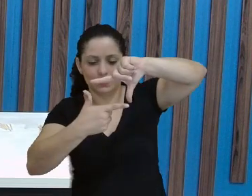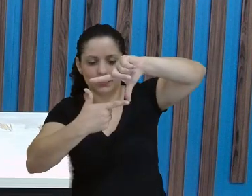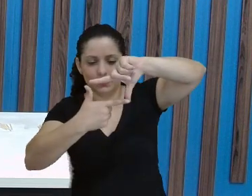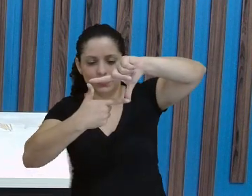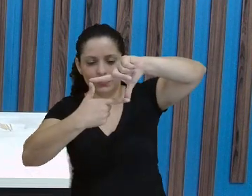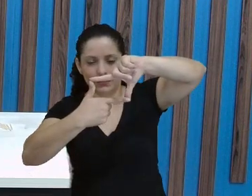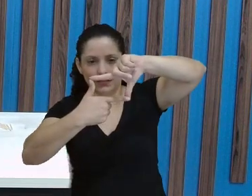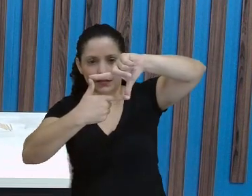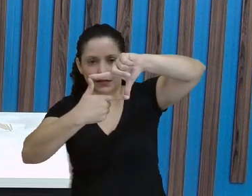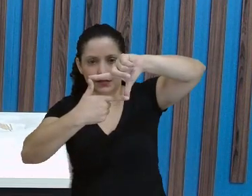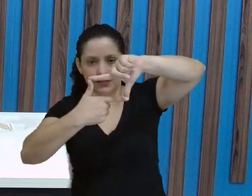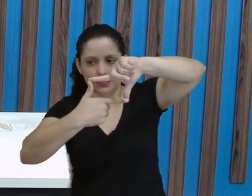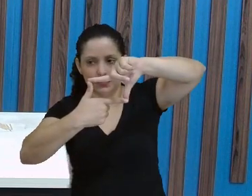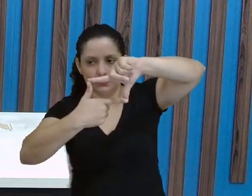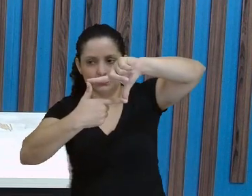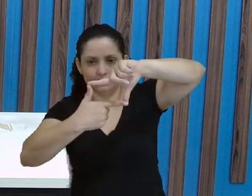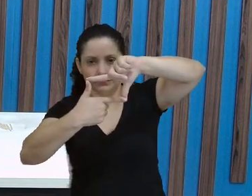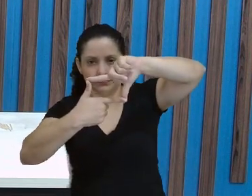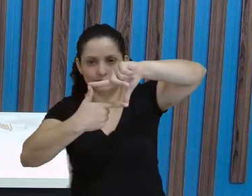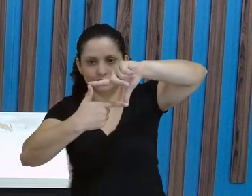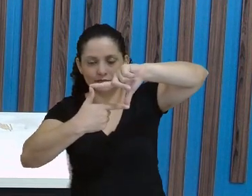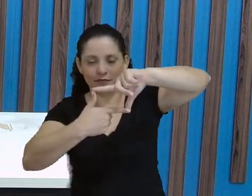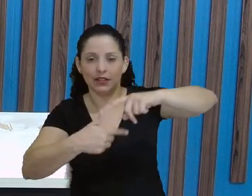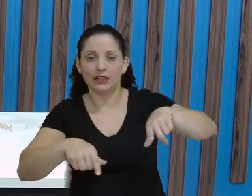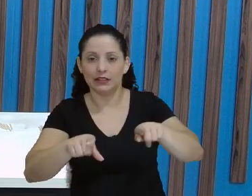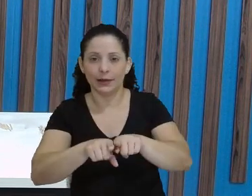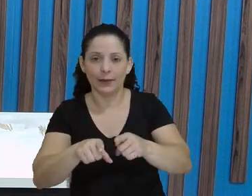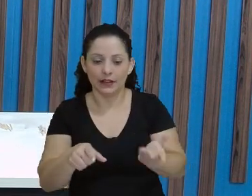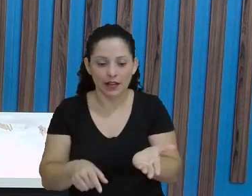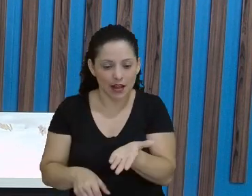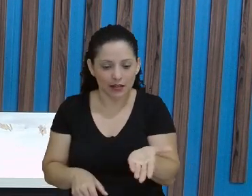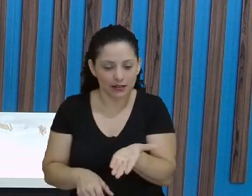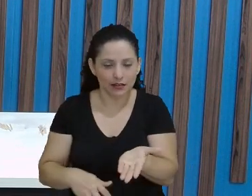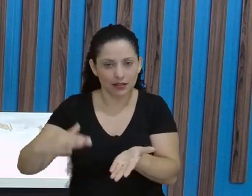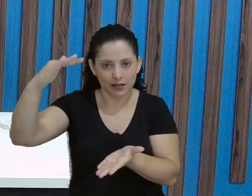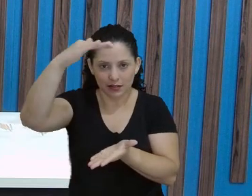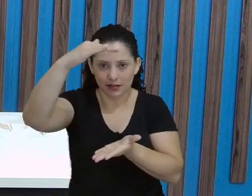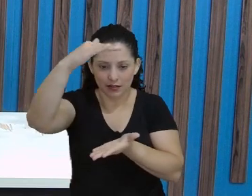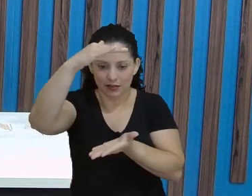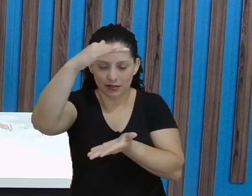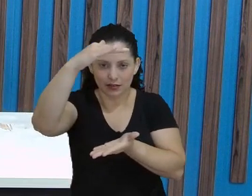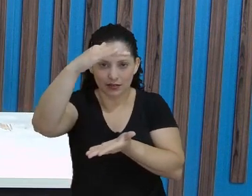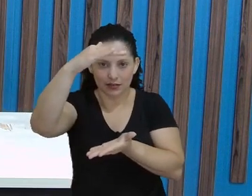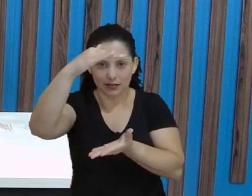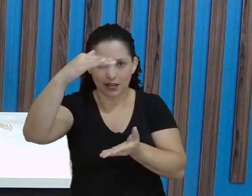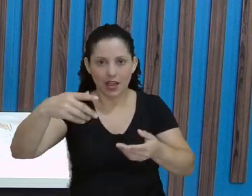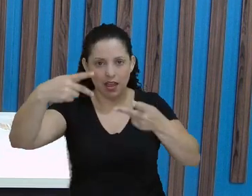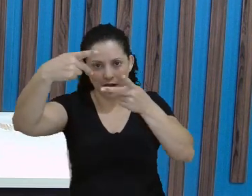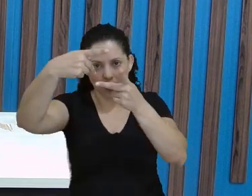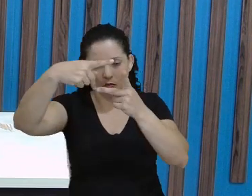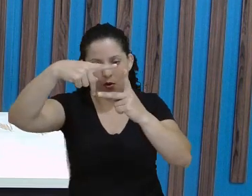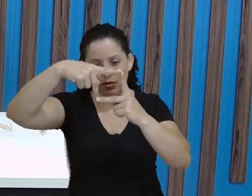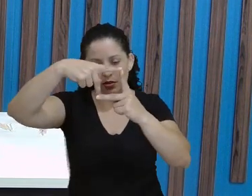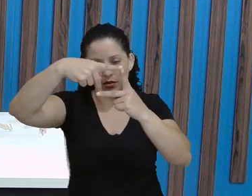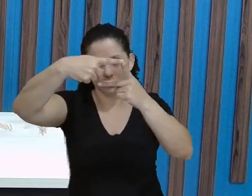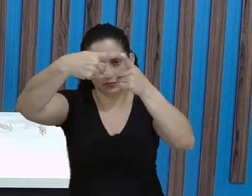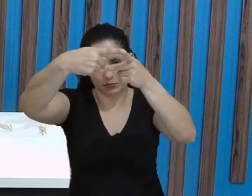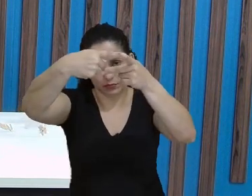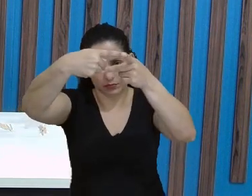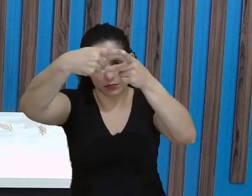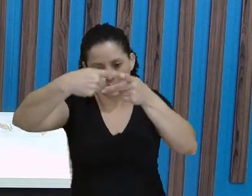faces opostas aqui que a gente pode chamar de base, se tiver nessa posição, bases quadradas. E eu tenho